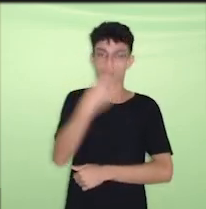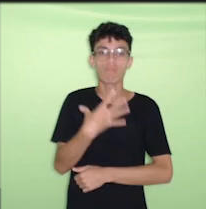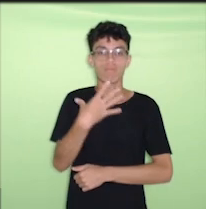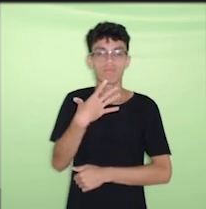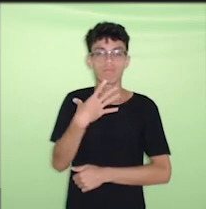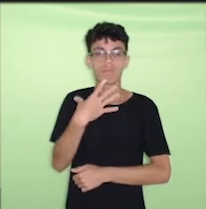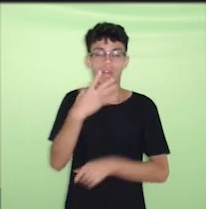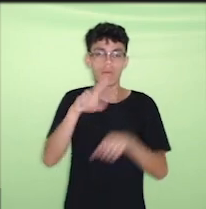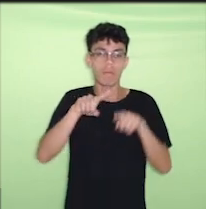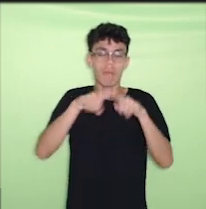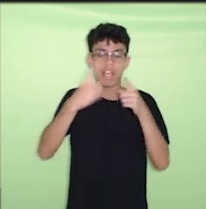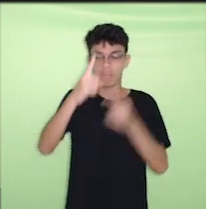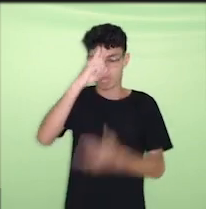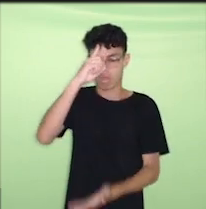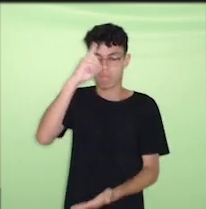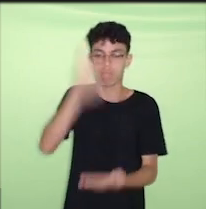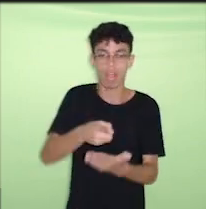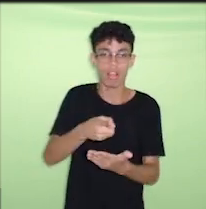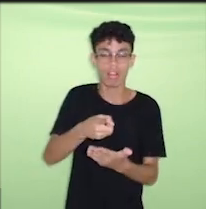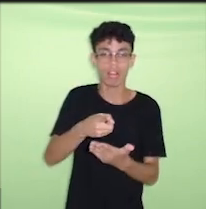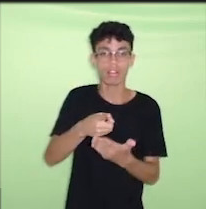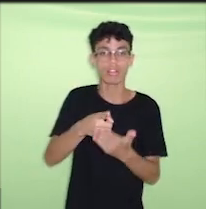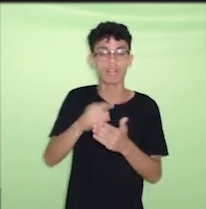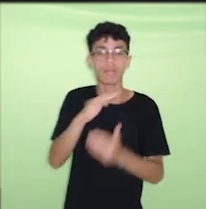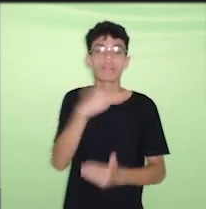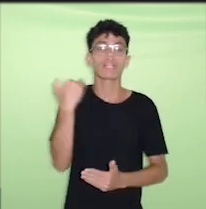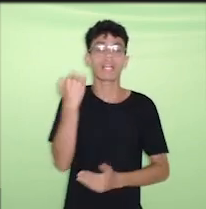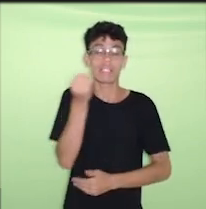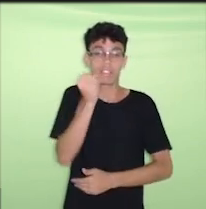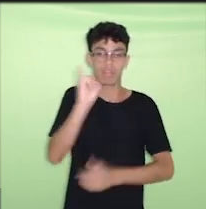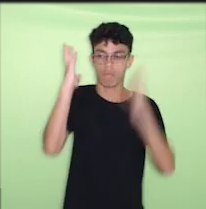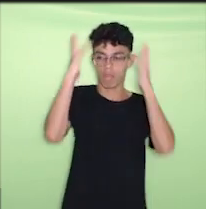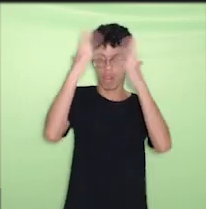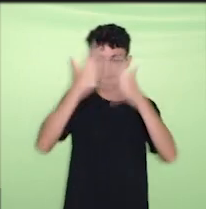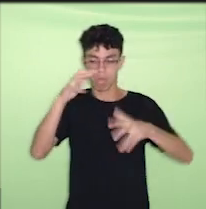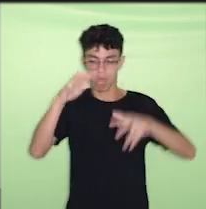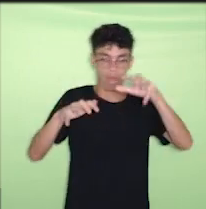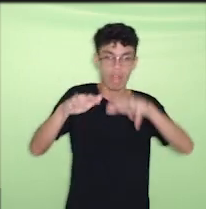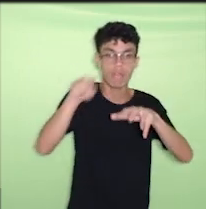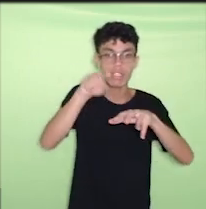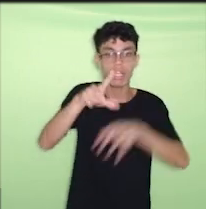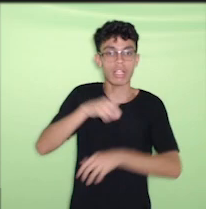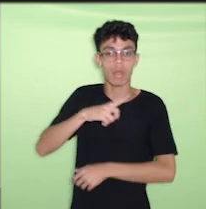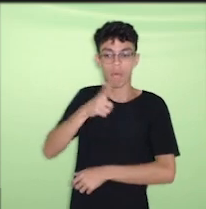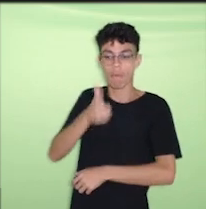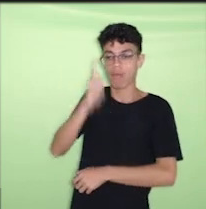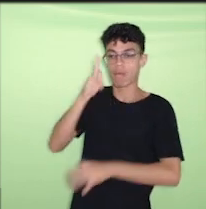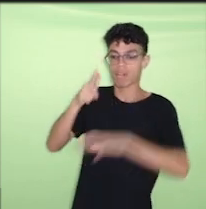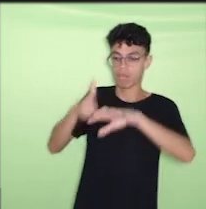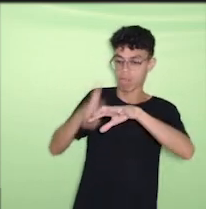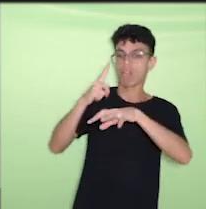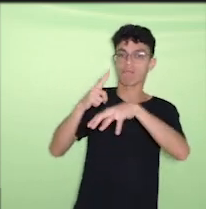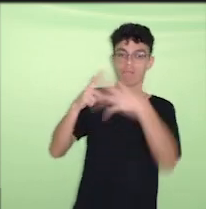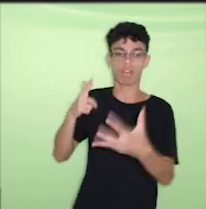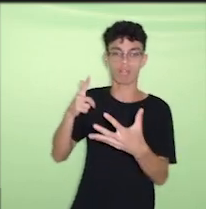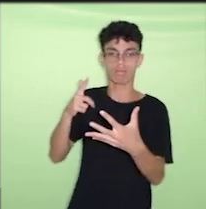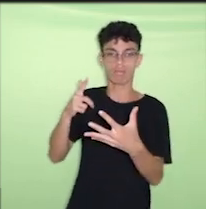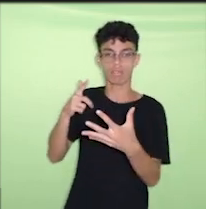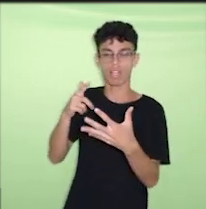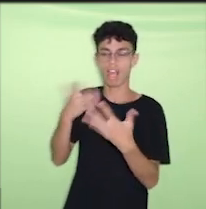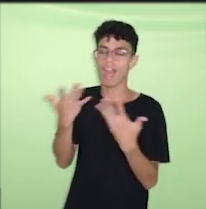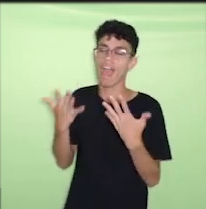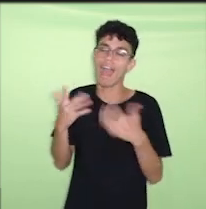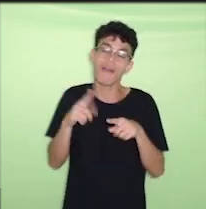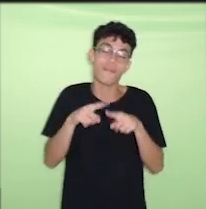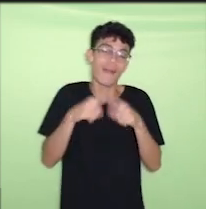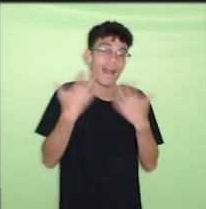bom. Mas ele mandou matar os outros. Se um leão te ataca e você tem uma arma, você não mata o leão? Ah,